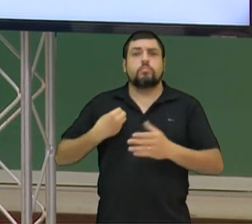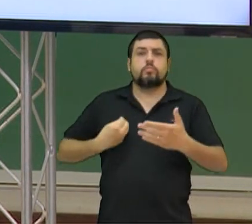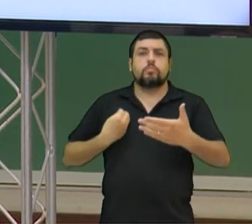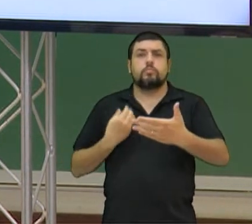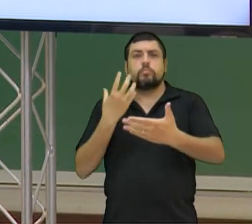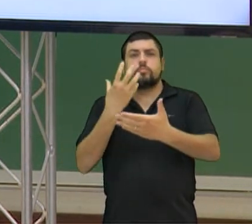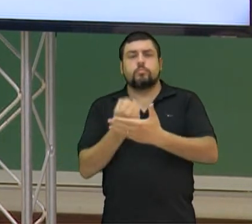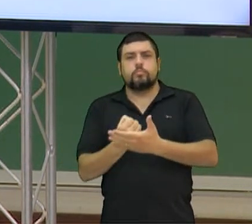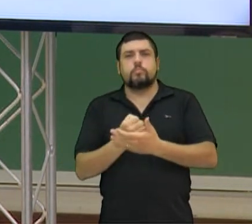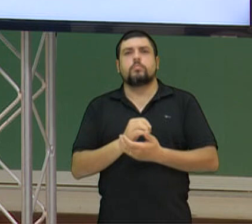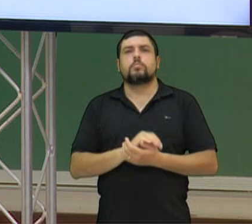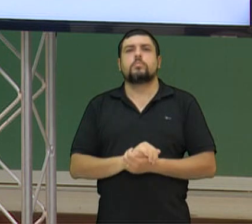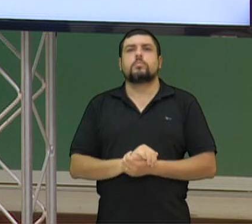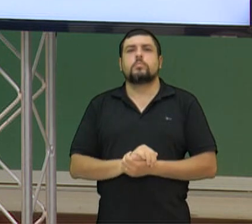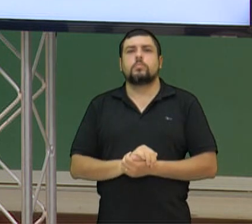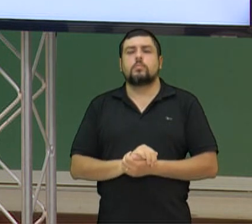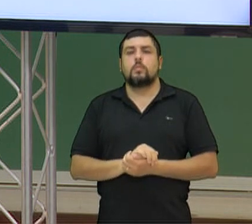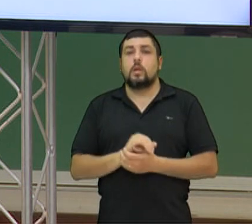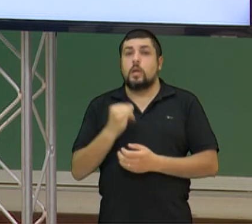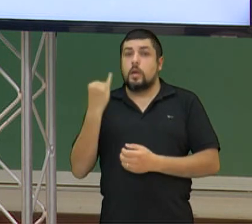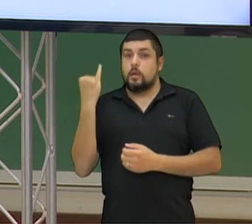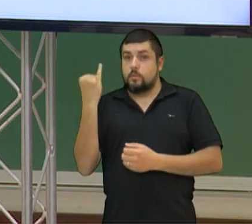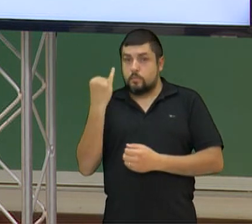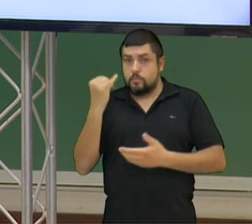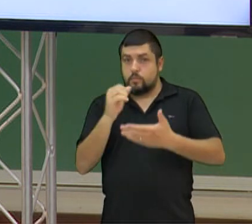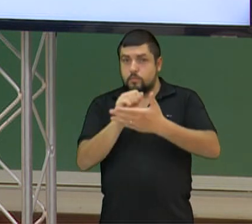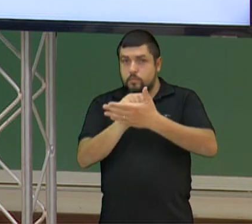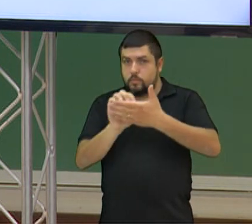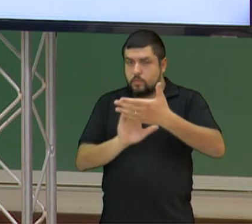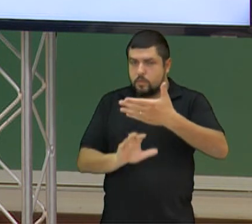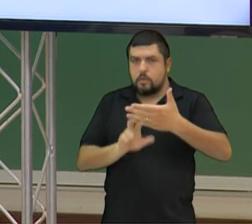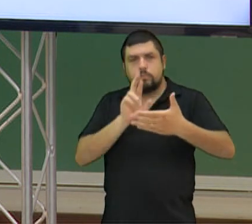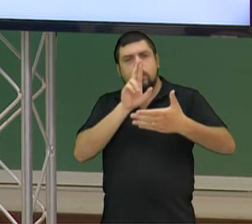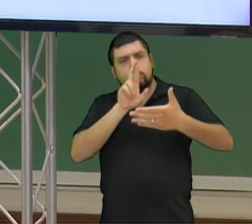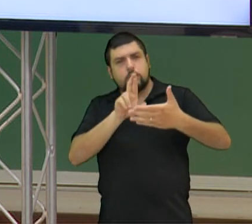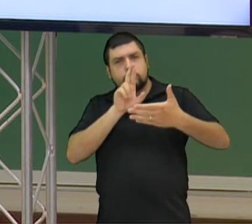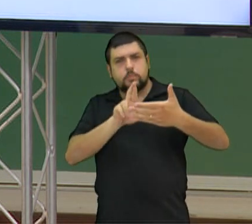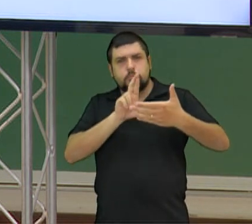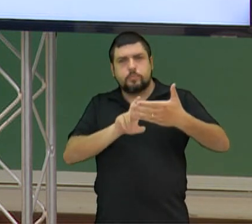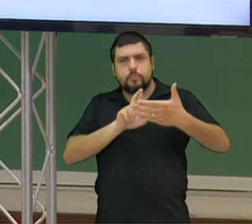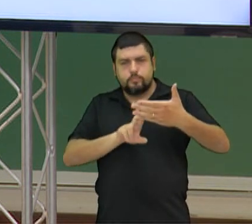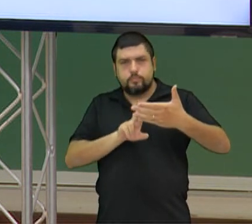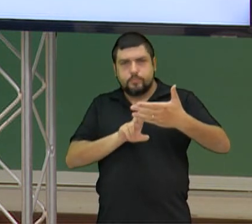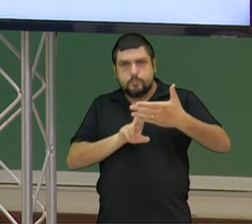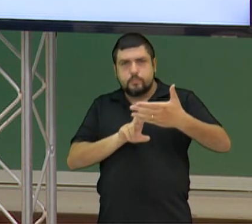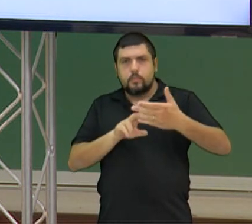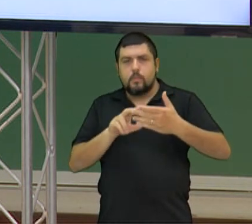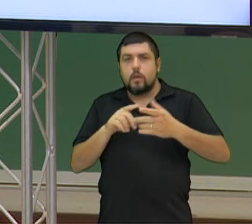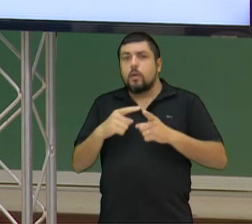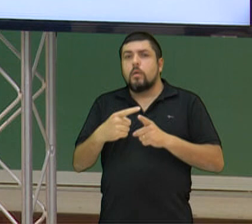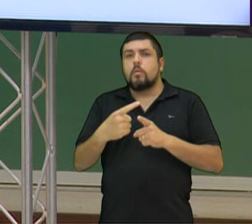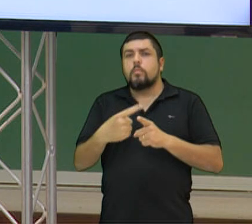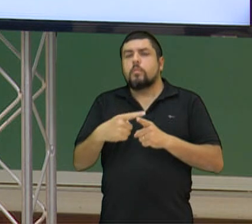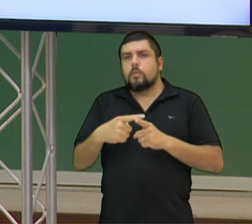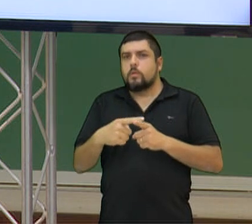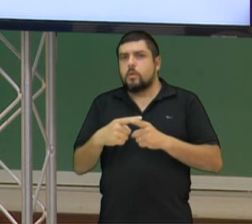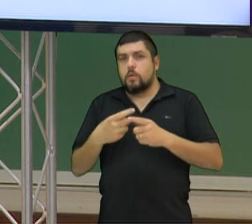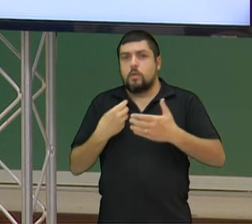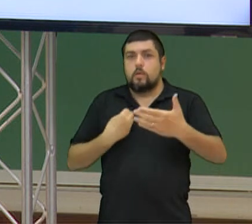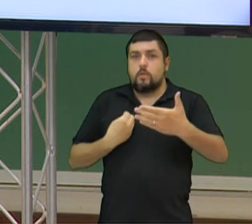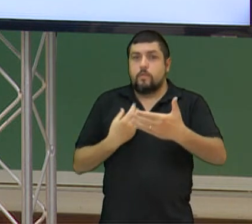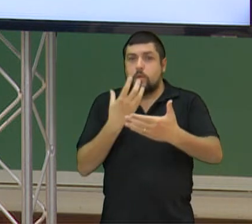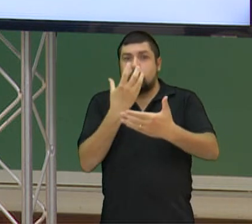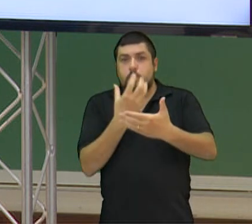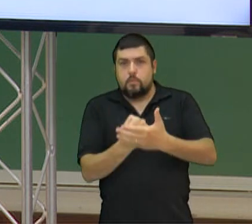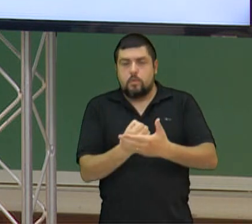Pessoal, muito importante vocês fazerem as atividades lá do Classroom, certo? As atividades, elas são, além de marcar sua presença, também,